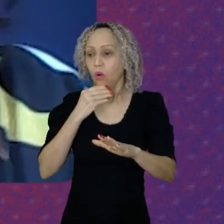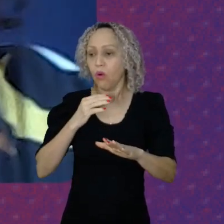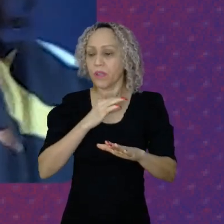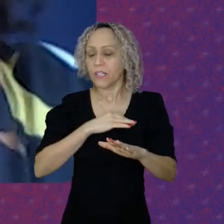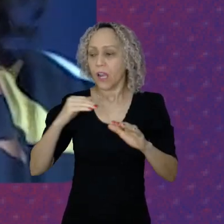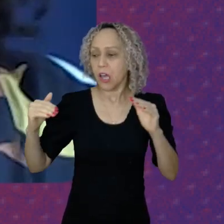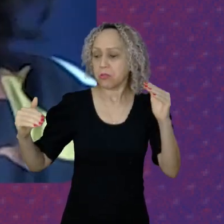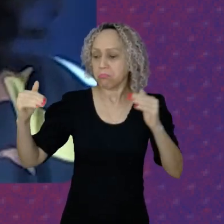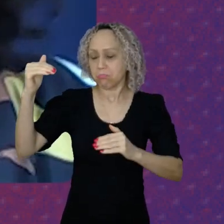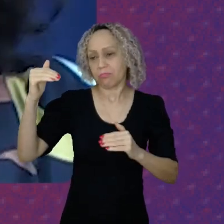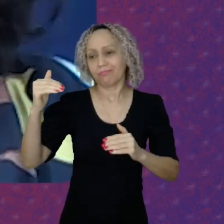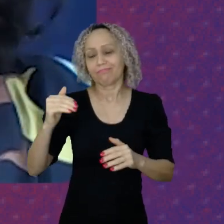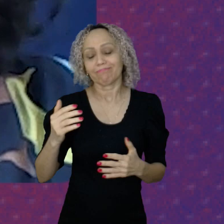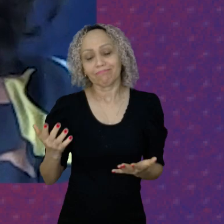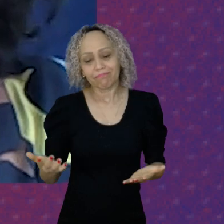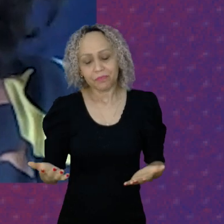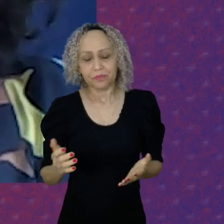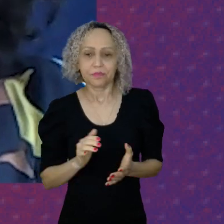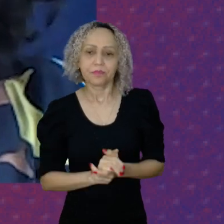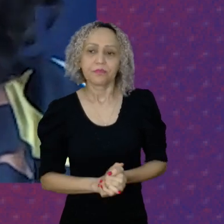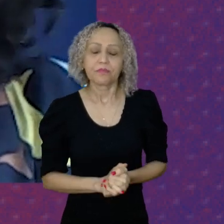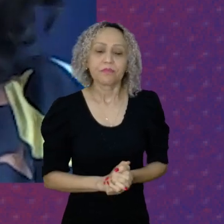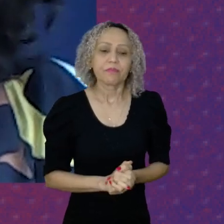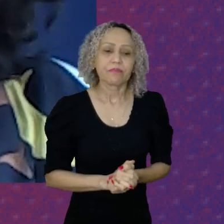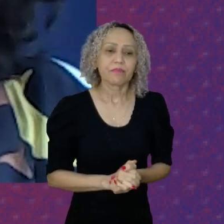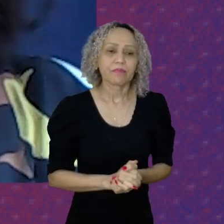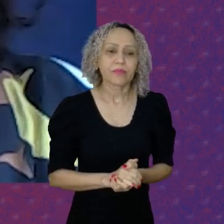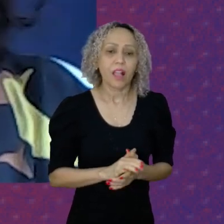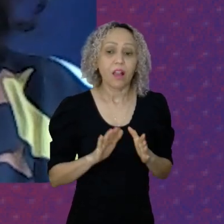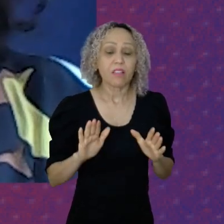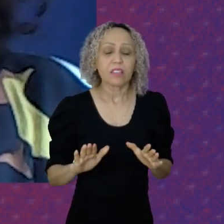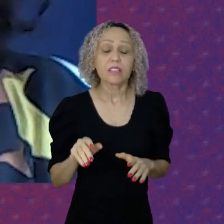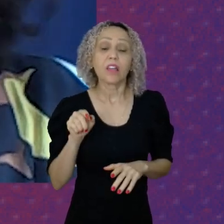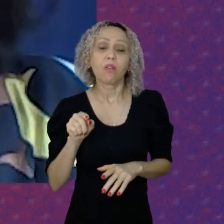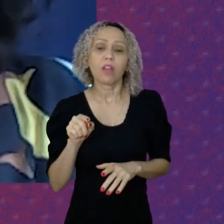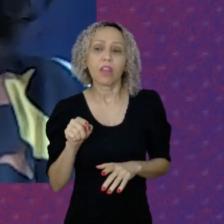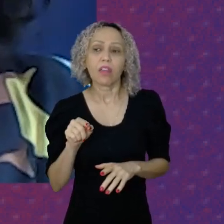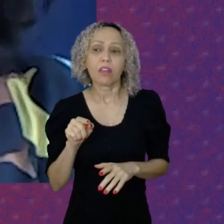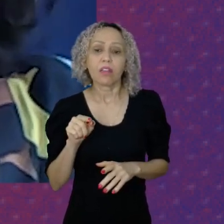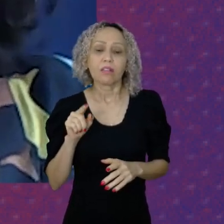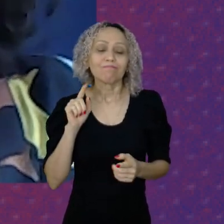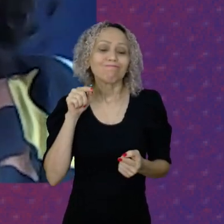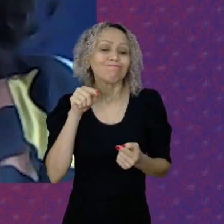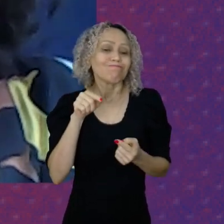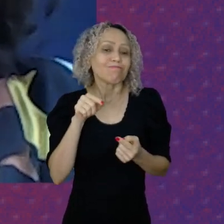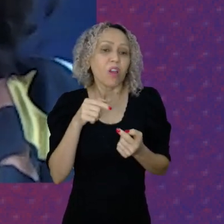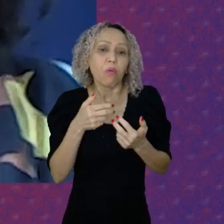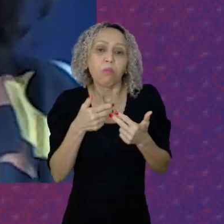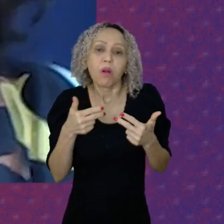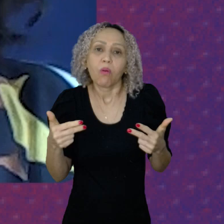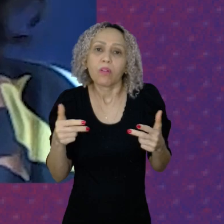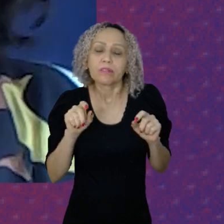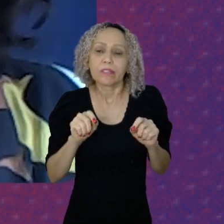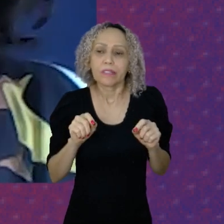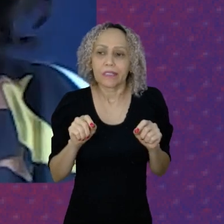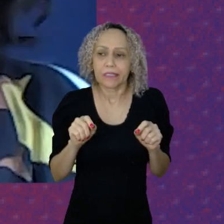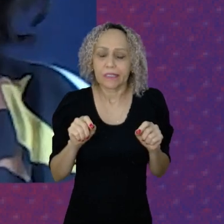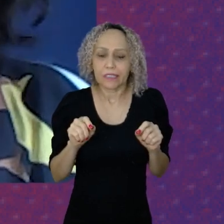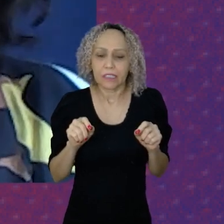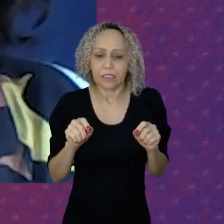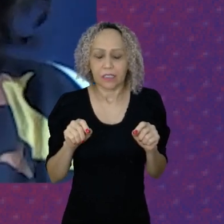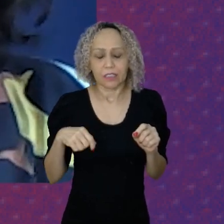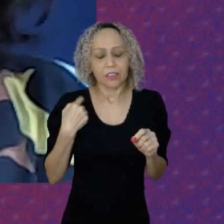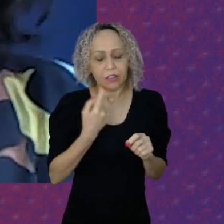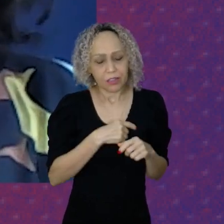que traz possibilidades de construir essa igualdade entre homens e